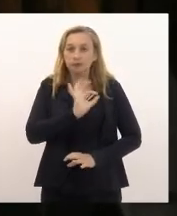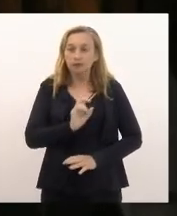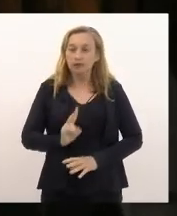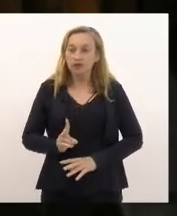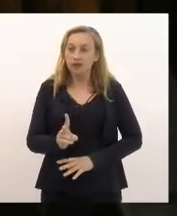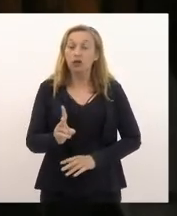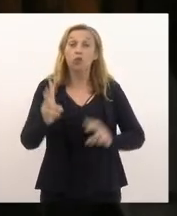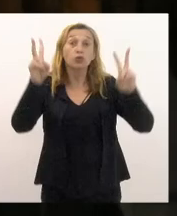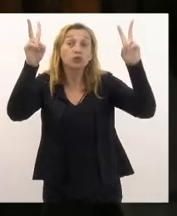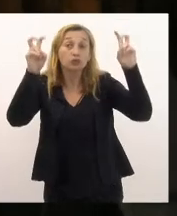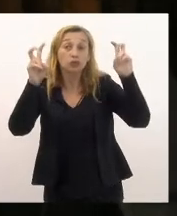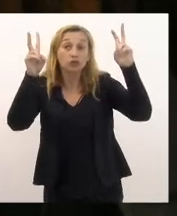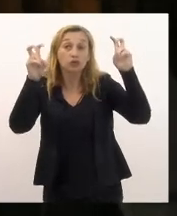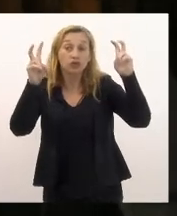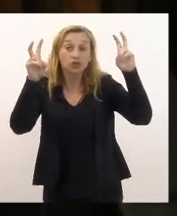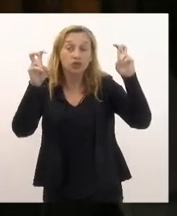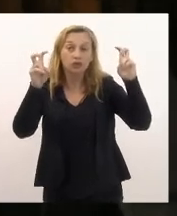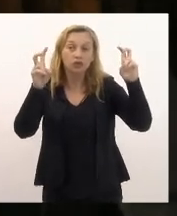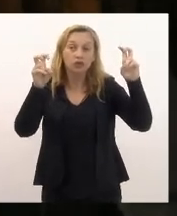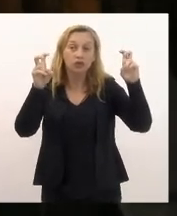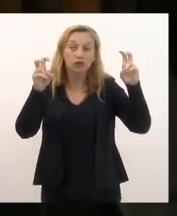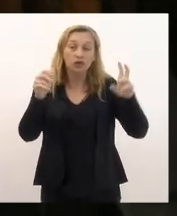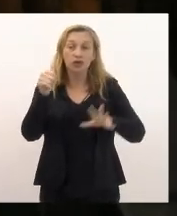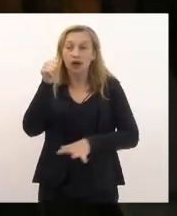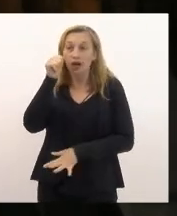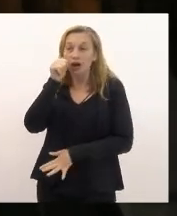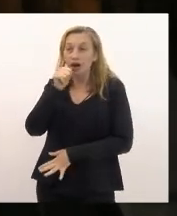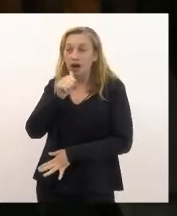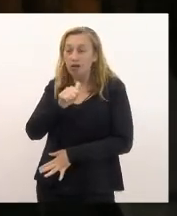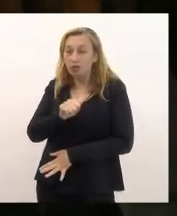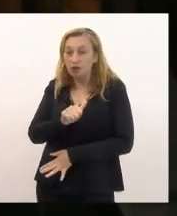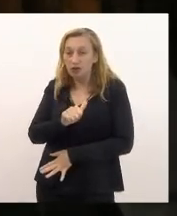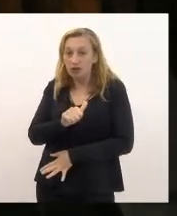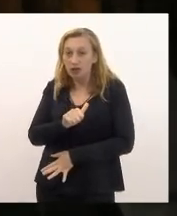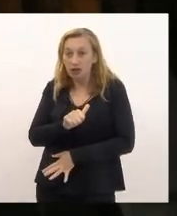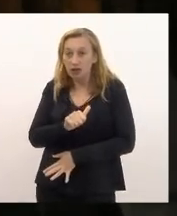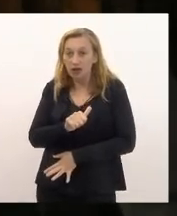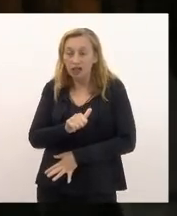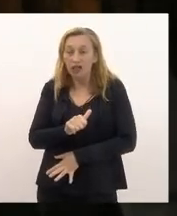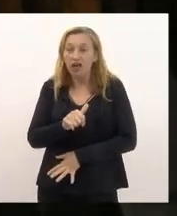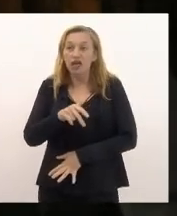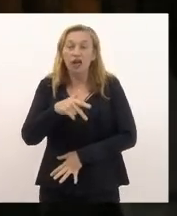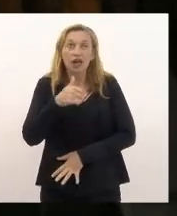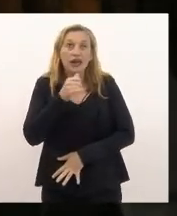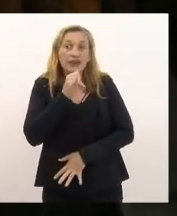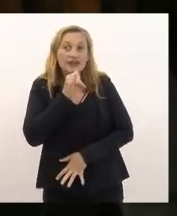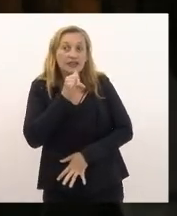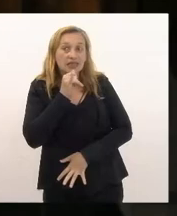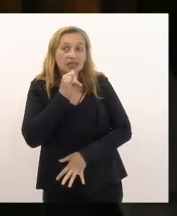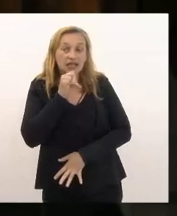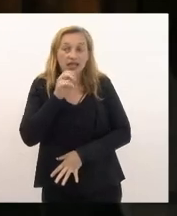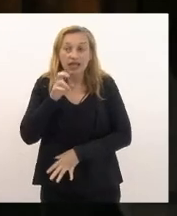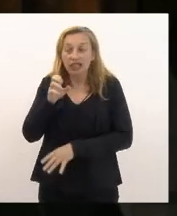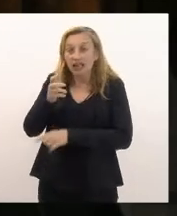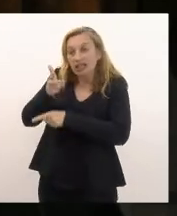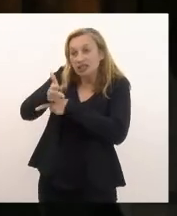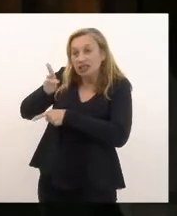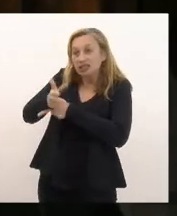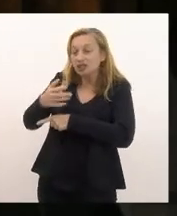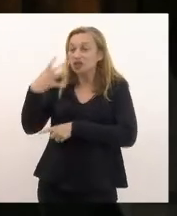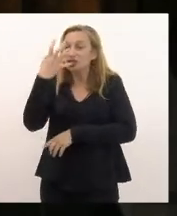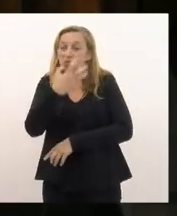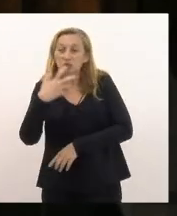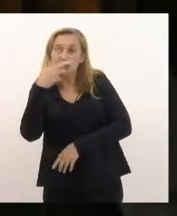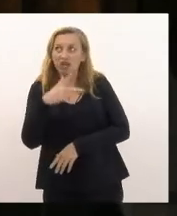o tema é a objetificação da mulher, por exemplo, com clipe de música, essas músicas que eu nem